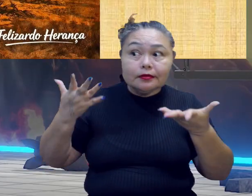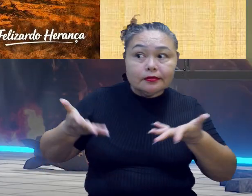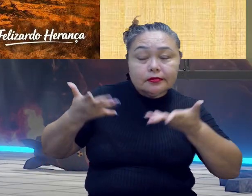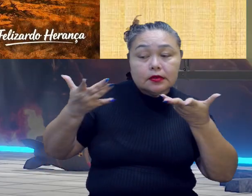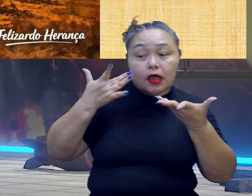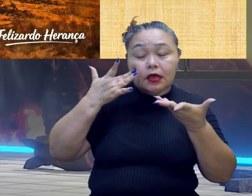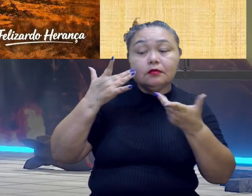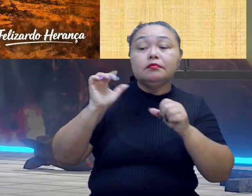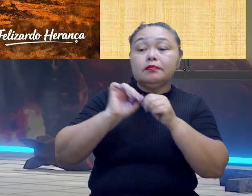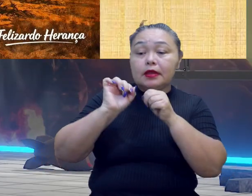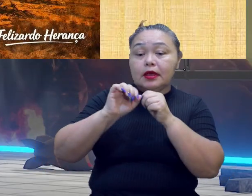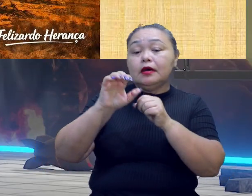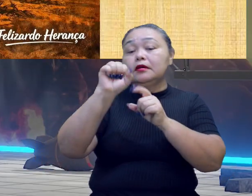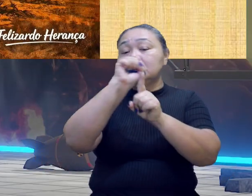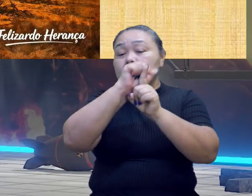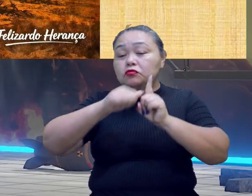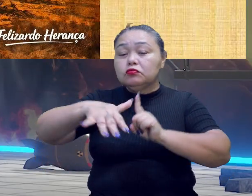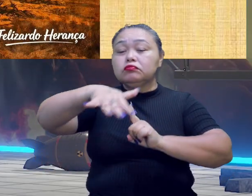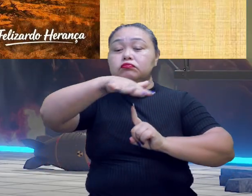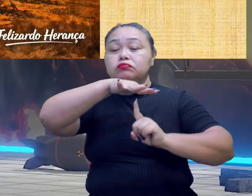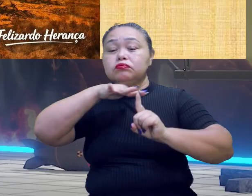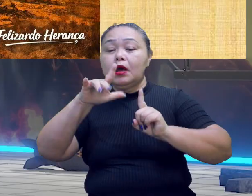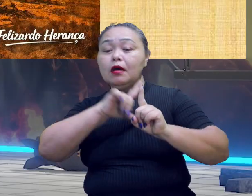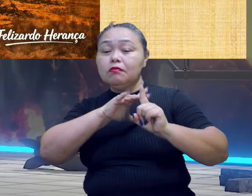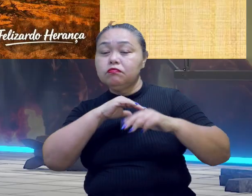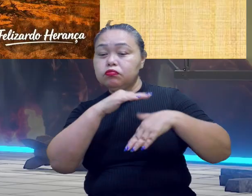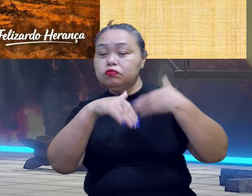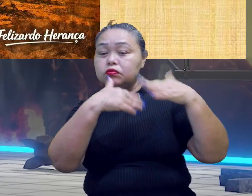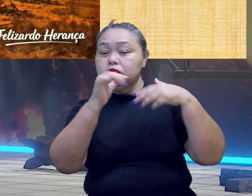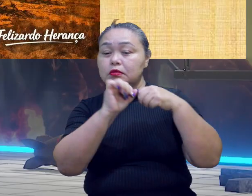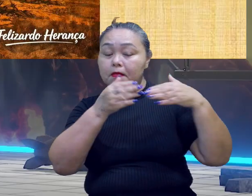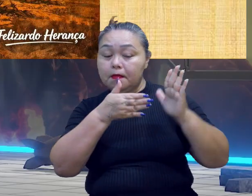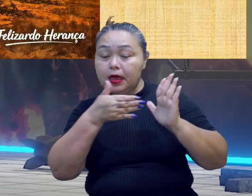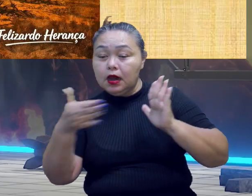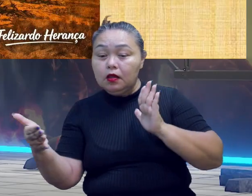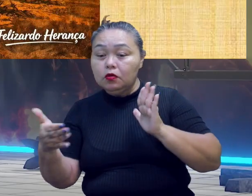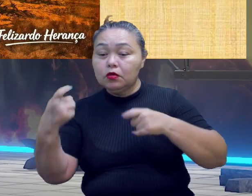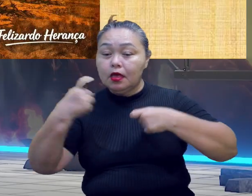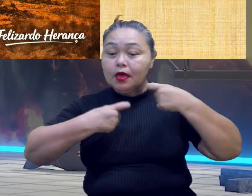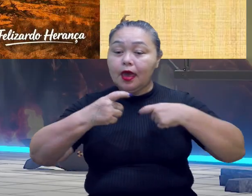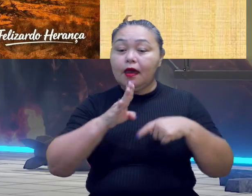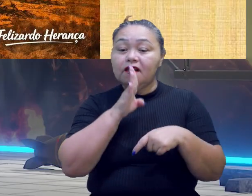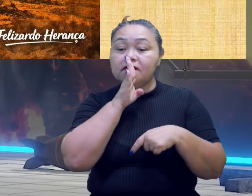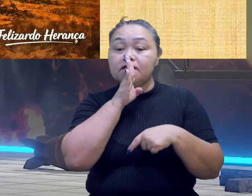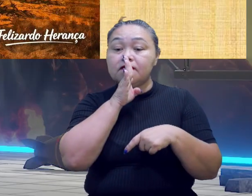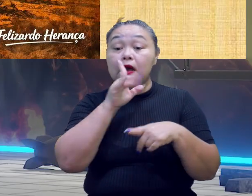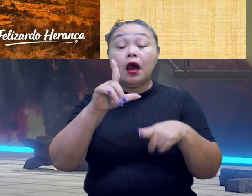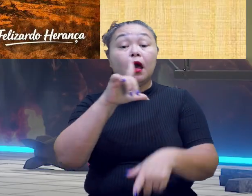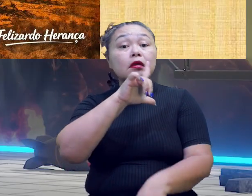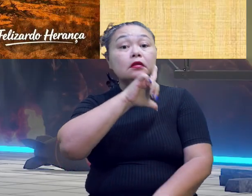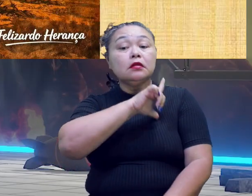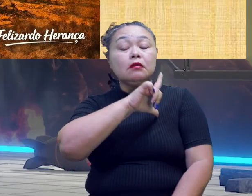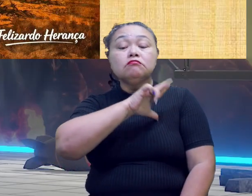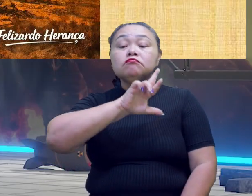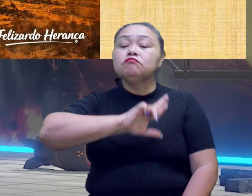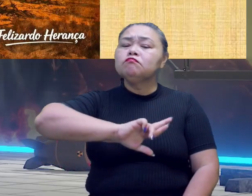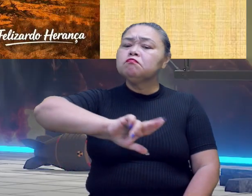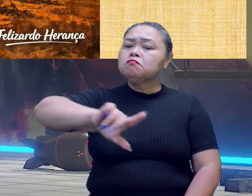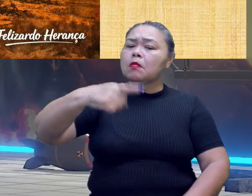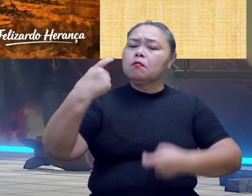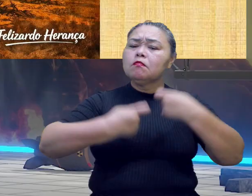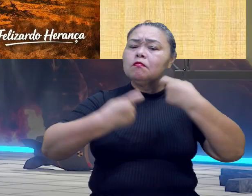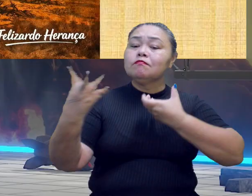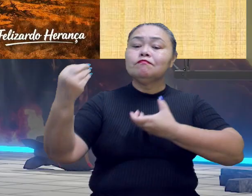motivada pelo socialismo que se crescia no período da Guerra Fria, nós vamos ter várias guerras